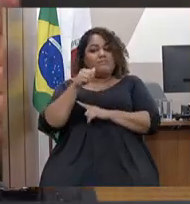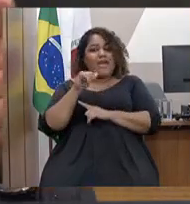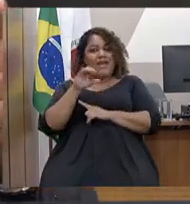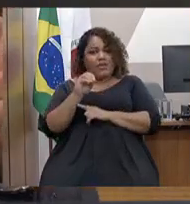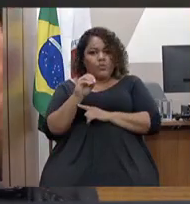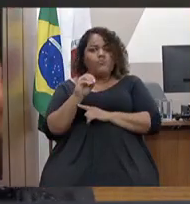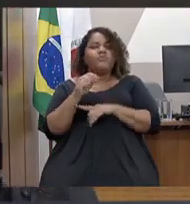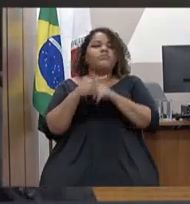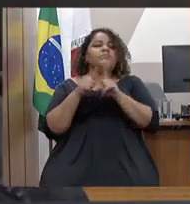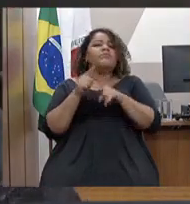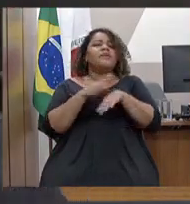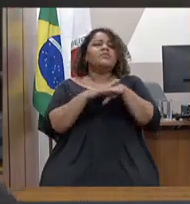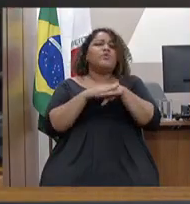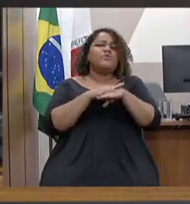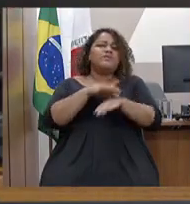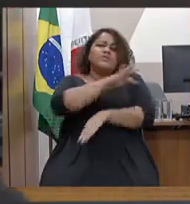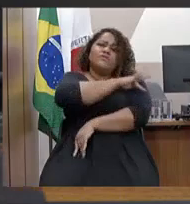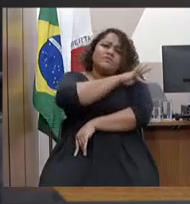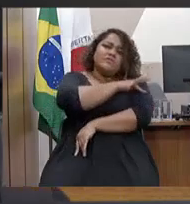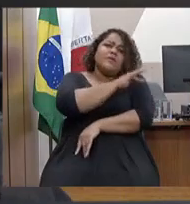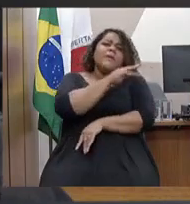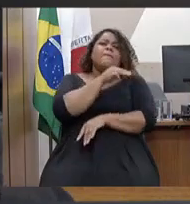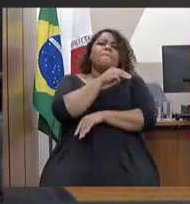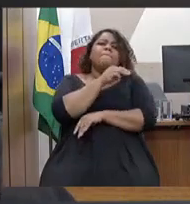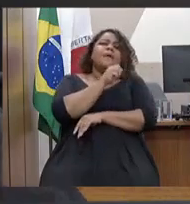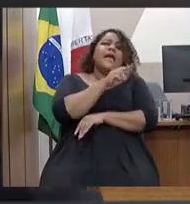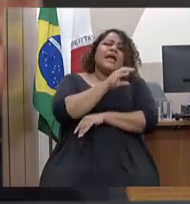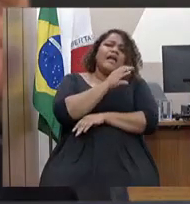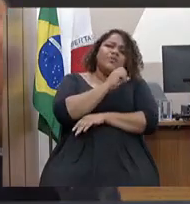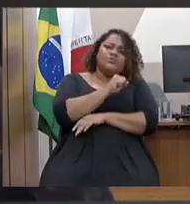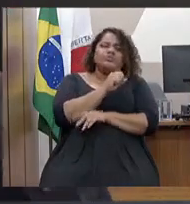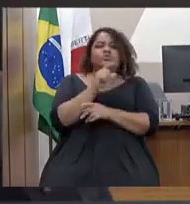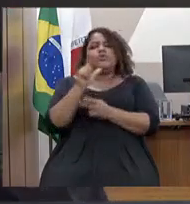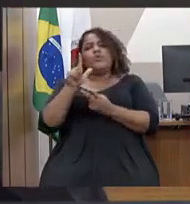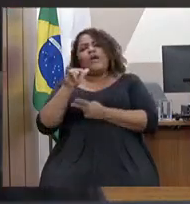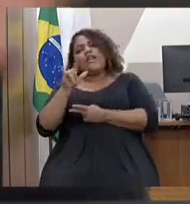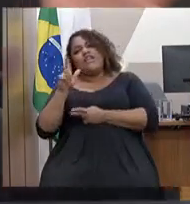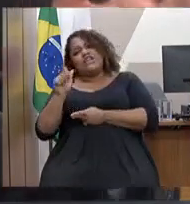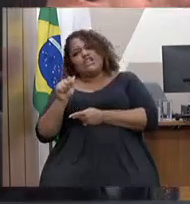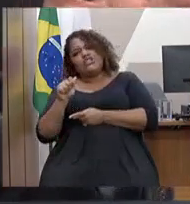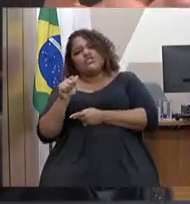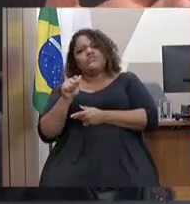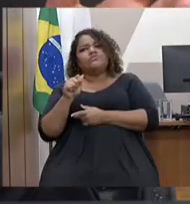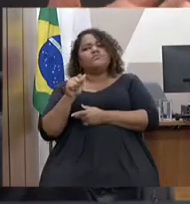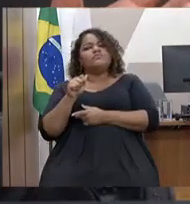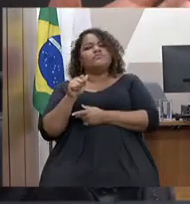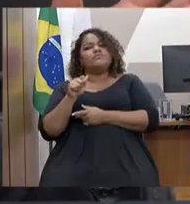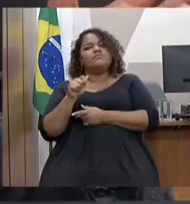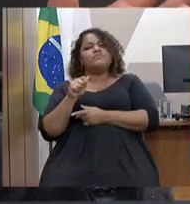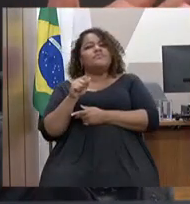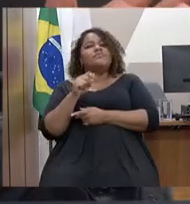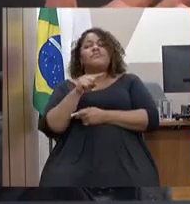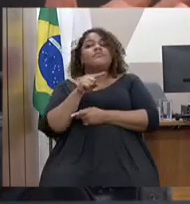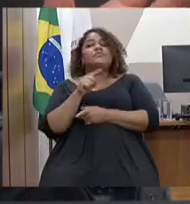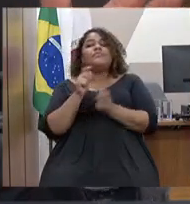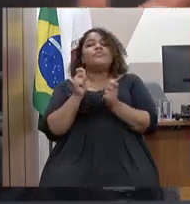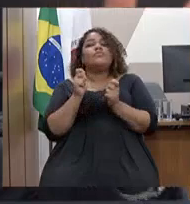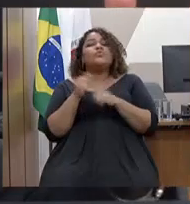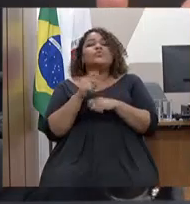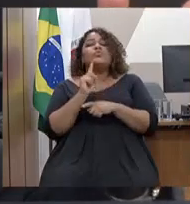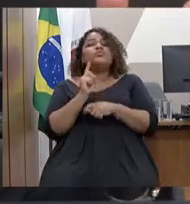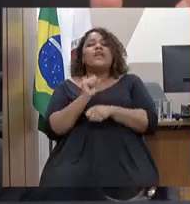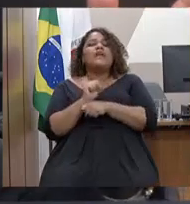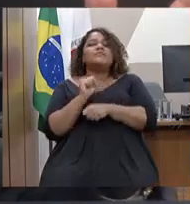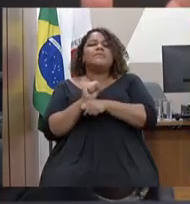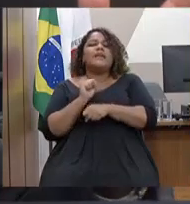conversei com Marcos conversei com a Lígia E aí eu não posso esperar o concurso público